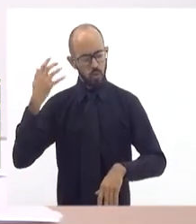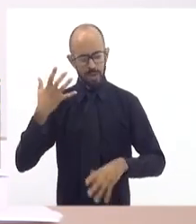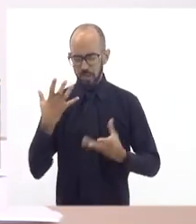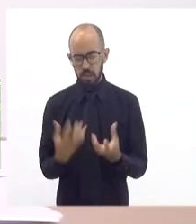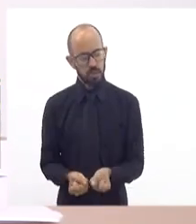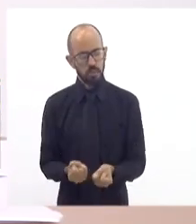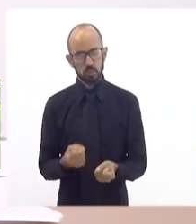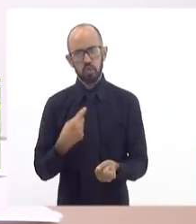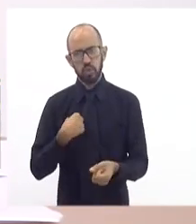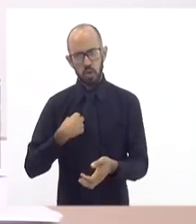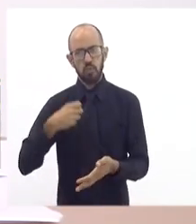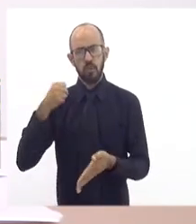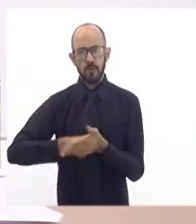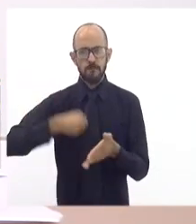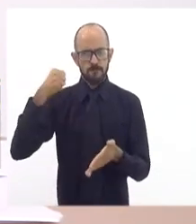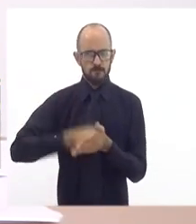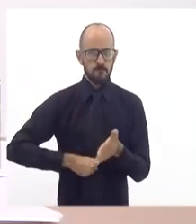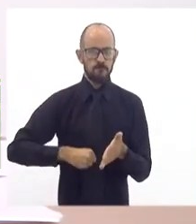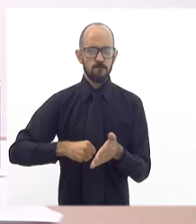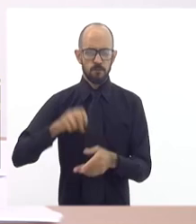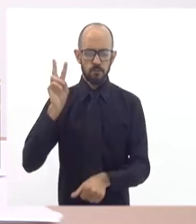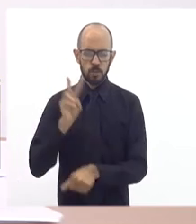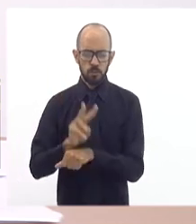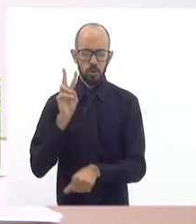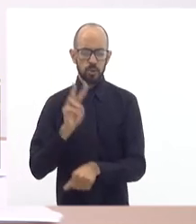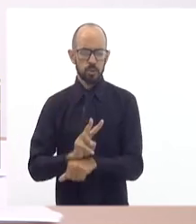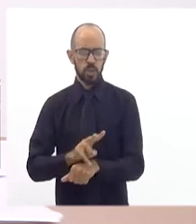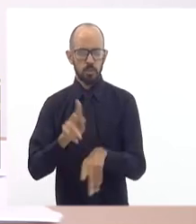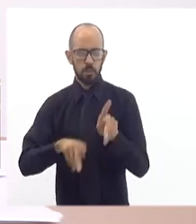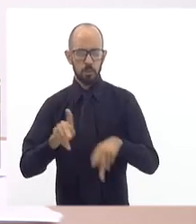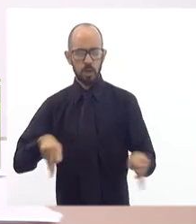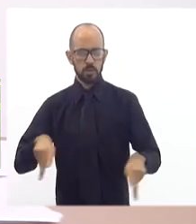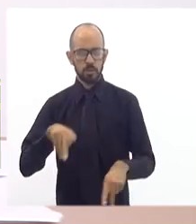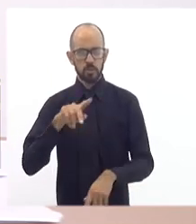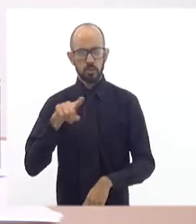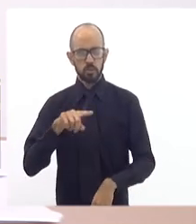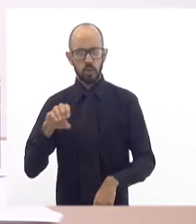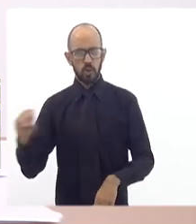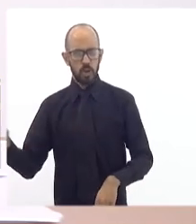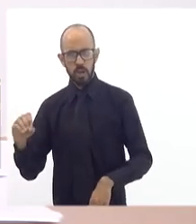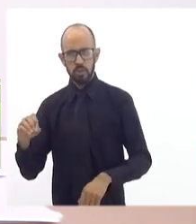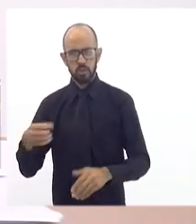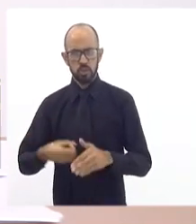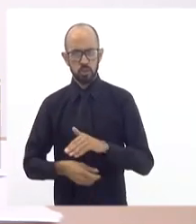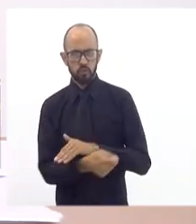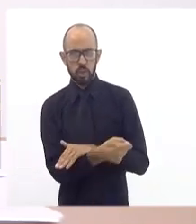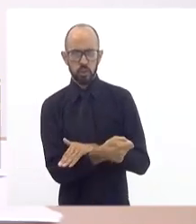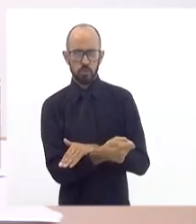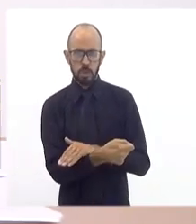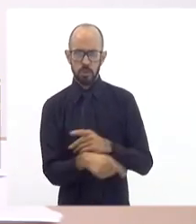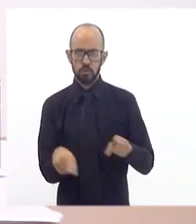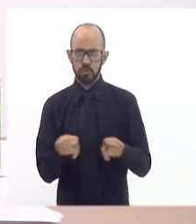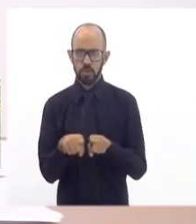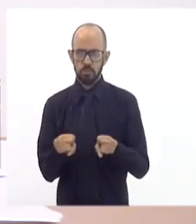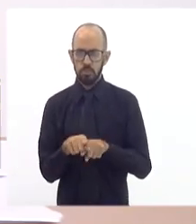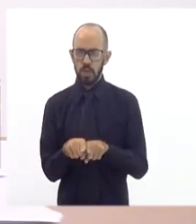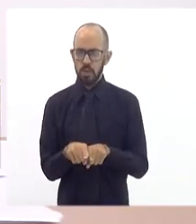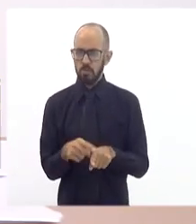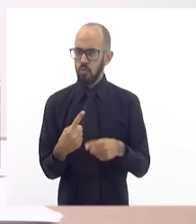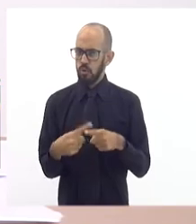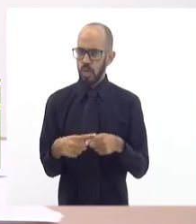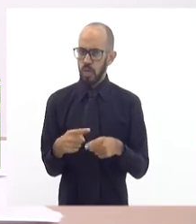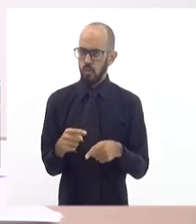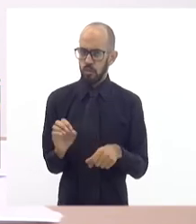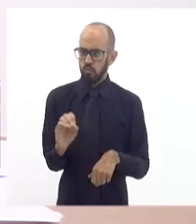serei uma ferrenha defensora da população da zona oeste e de investimentos que aquilo que não tem nada a ver com a